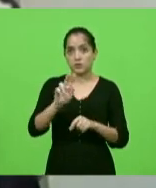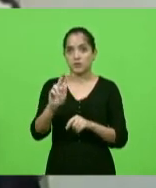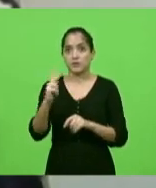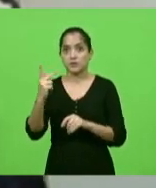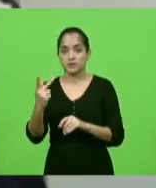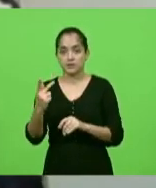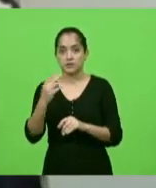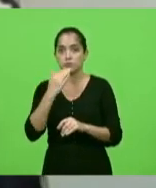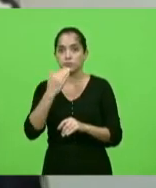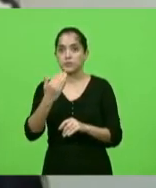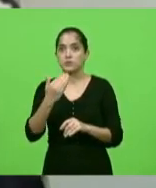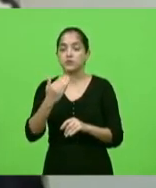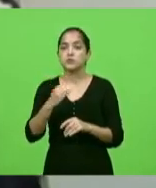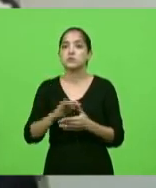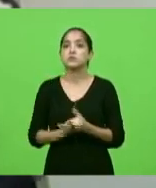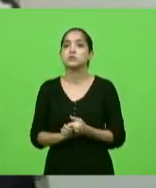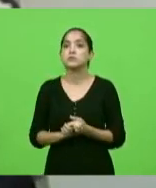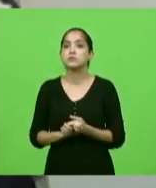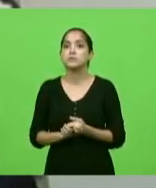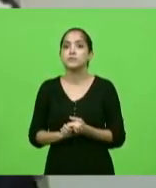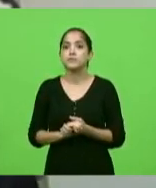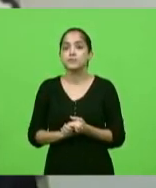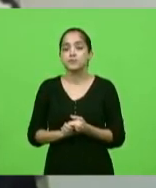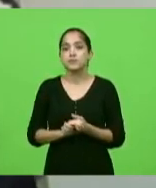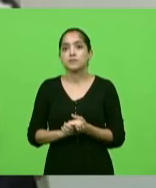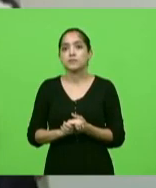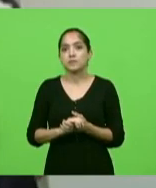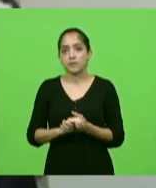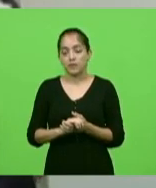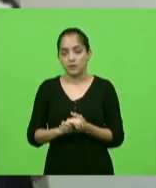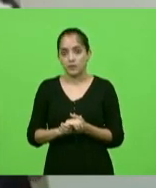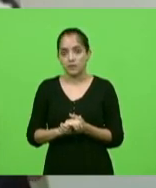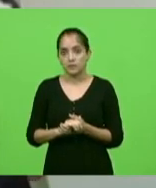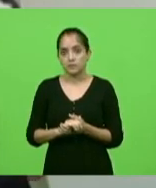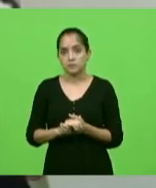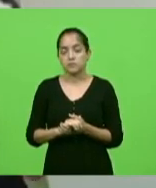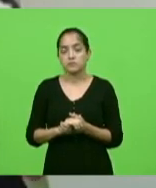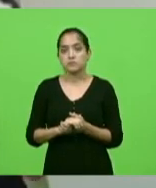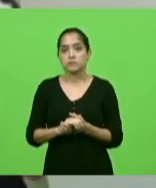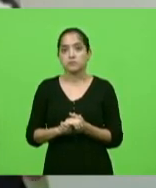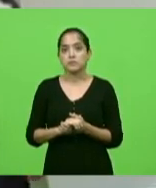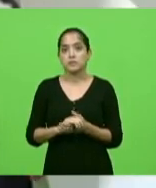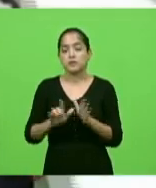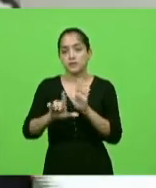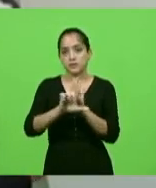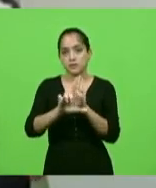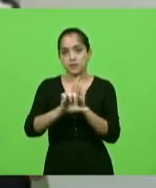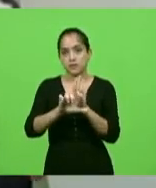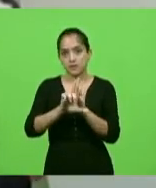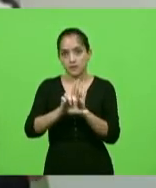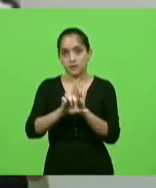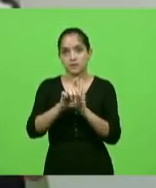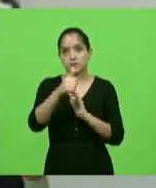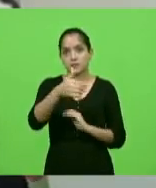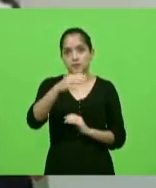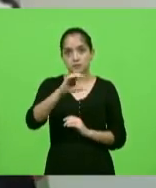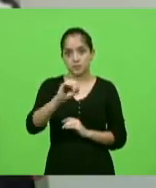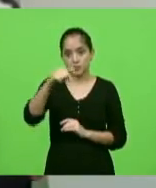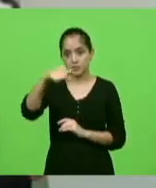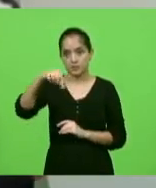h do pedido cautelar por outro lado há de se estender o rito relativamente abreviado da lei